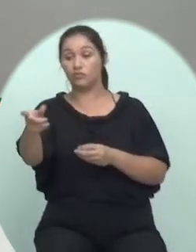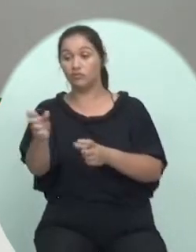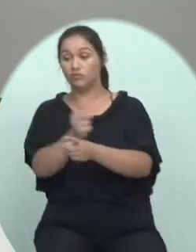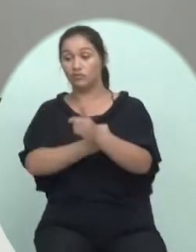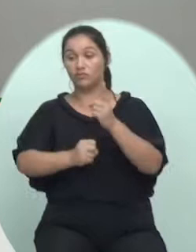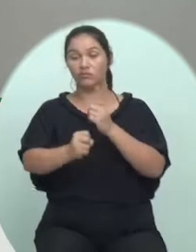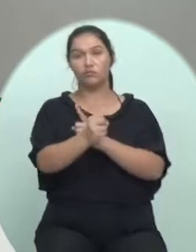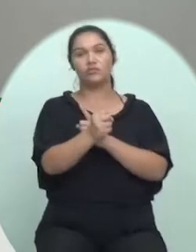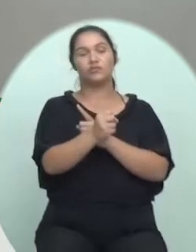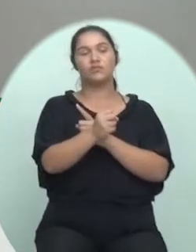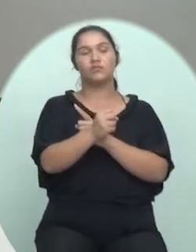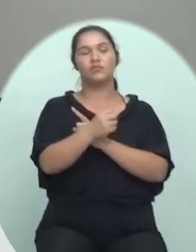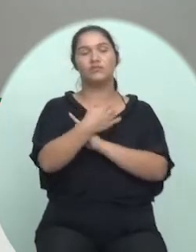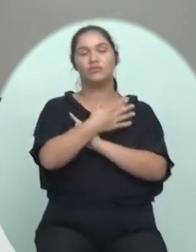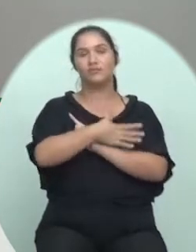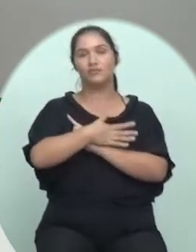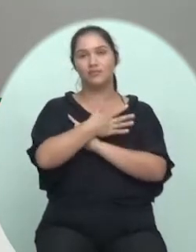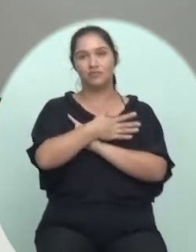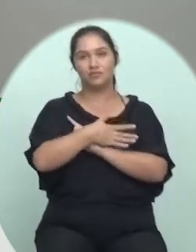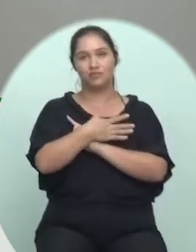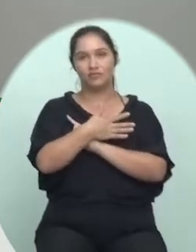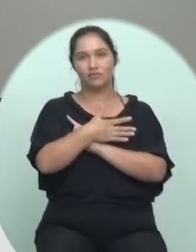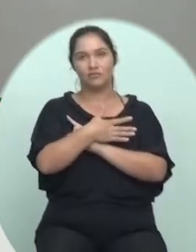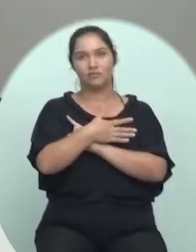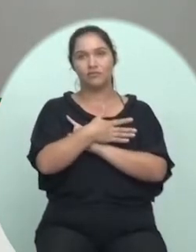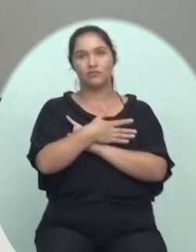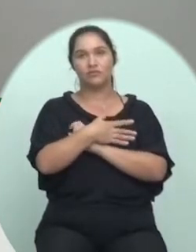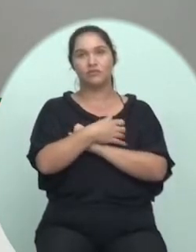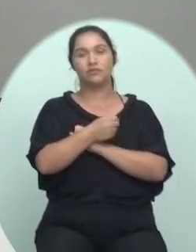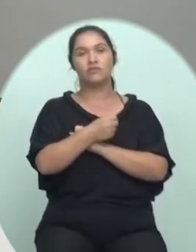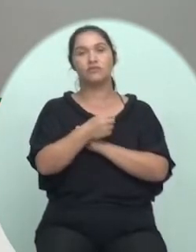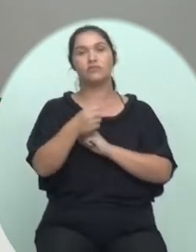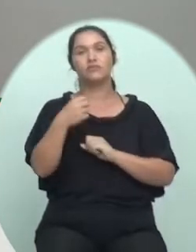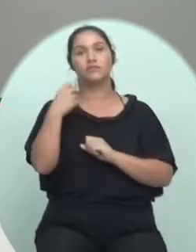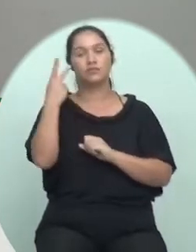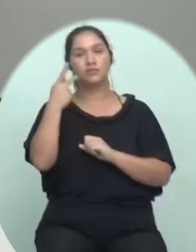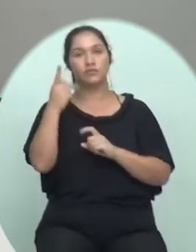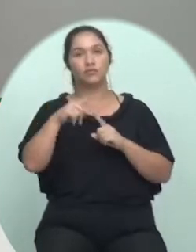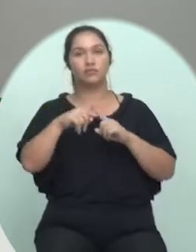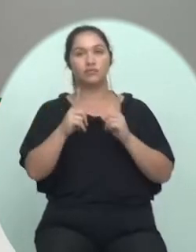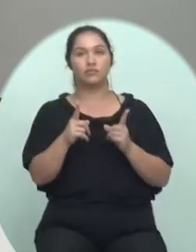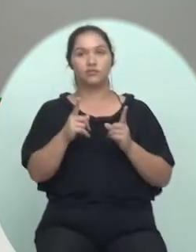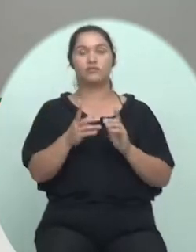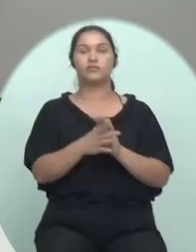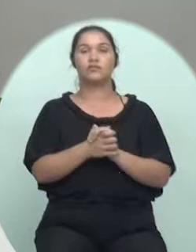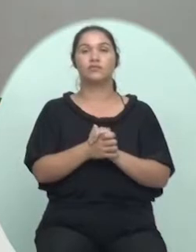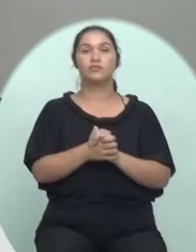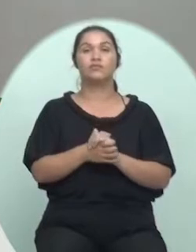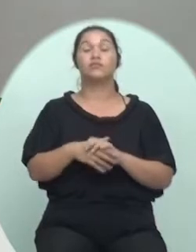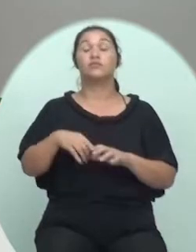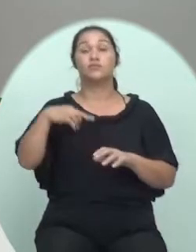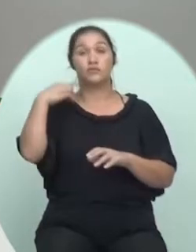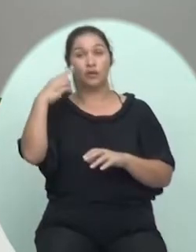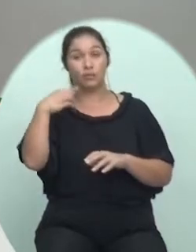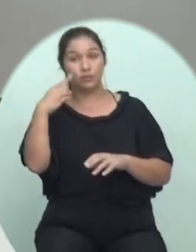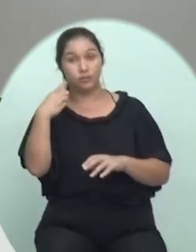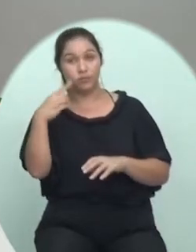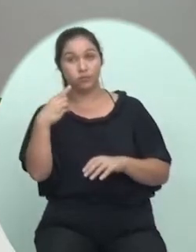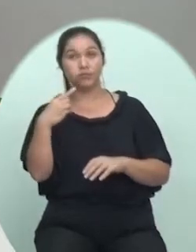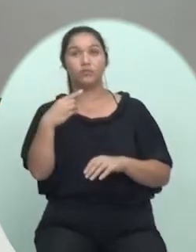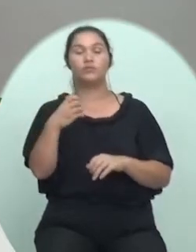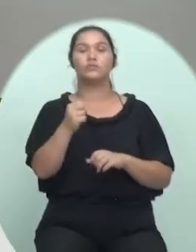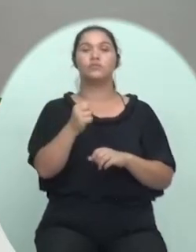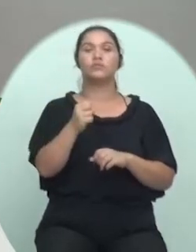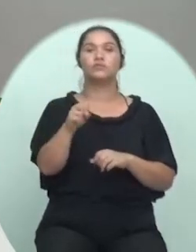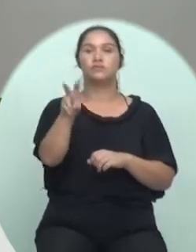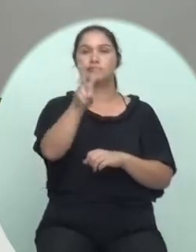com a própria democracia. O mau exemplo de governadores, senadores, prefeitos, deputados, vereadores